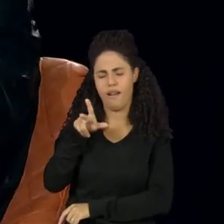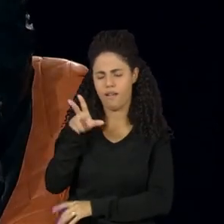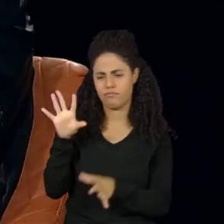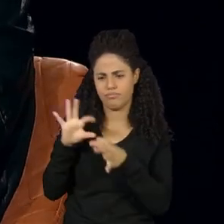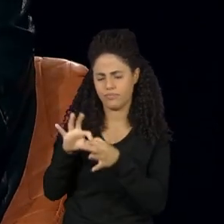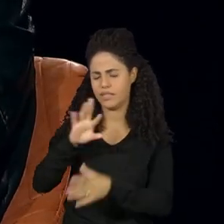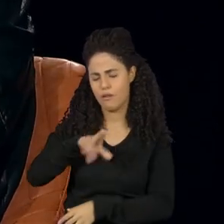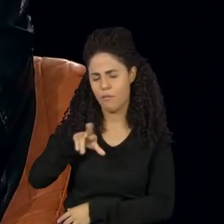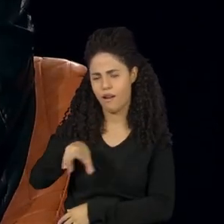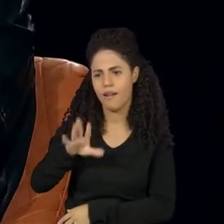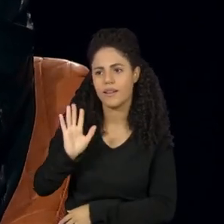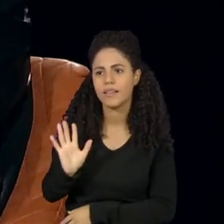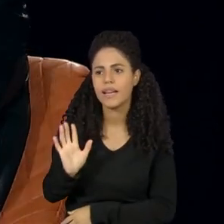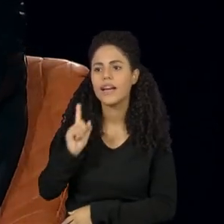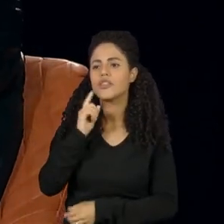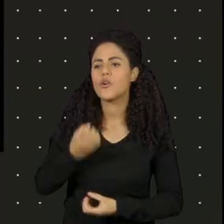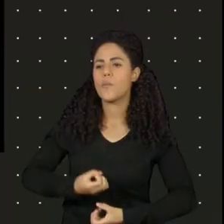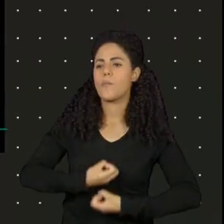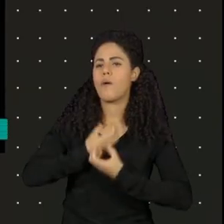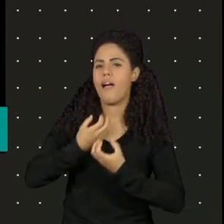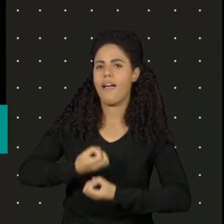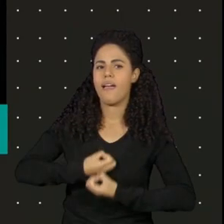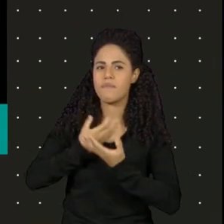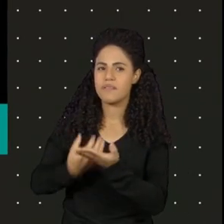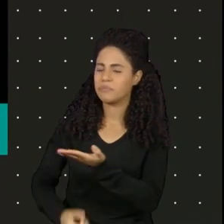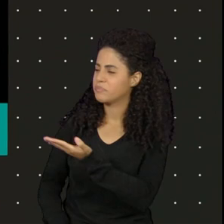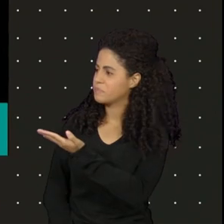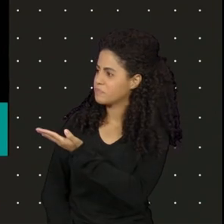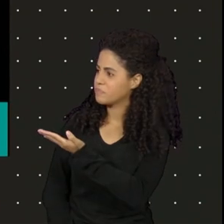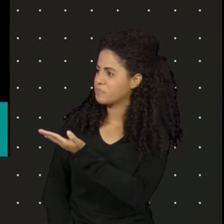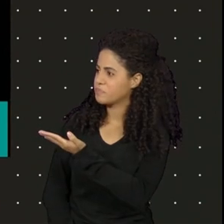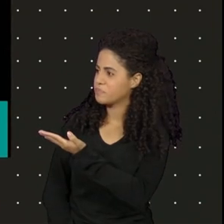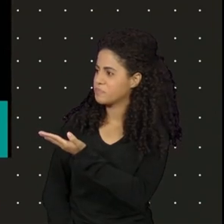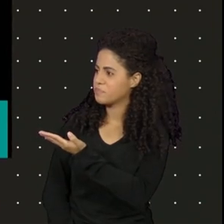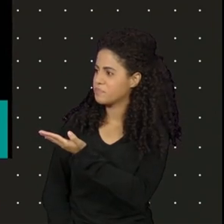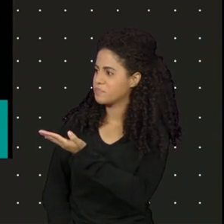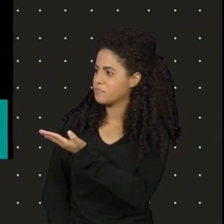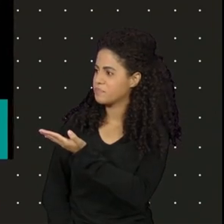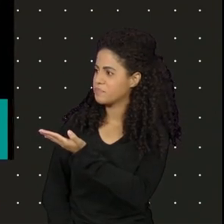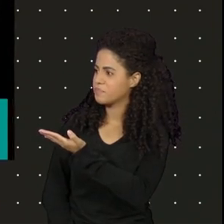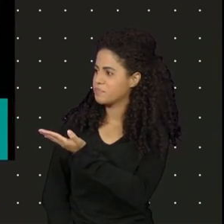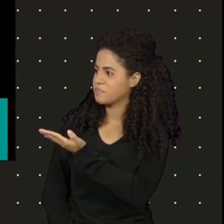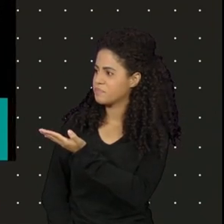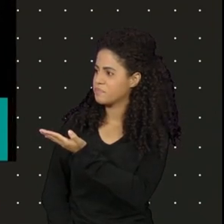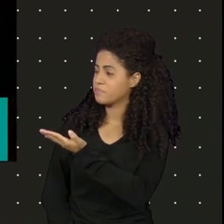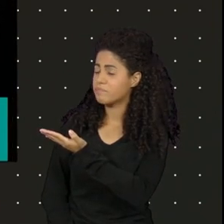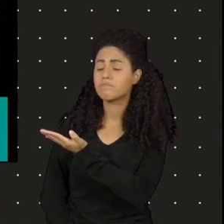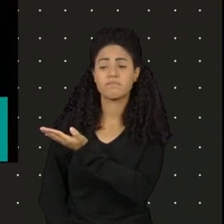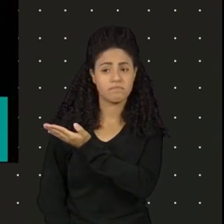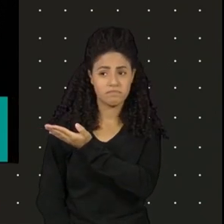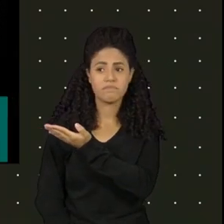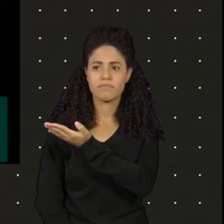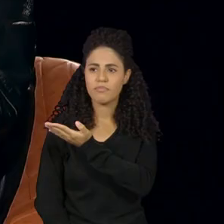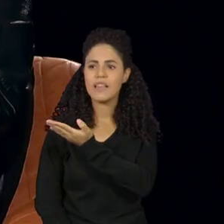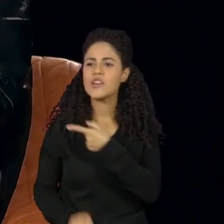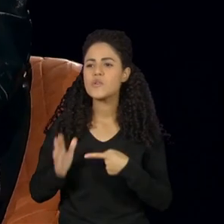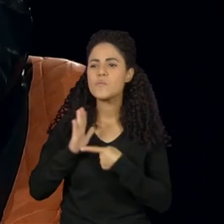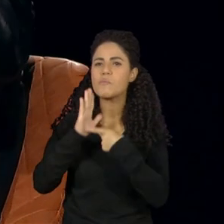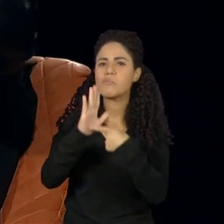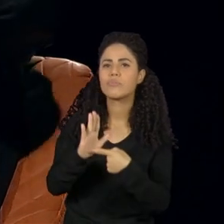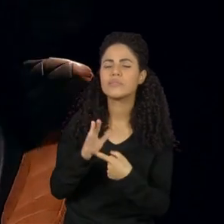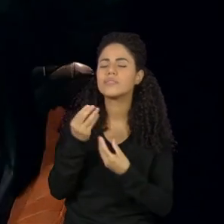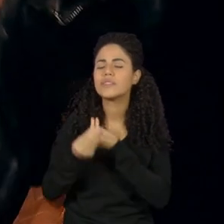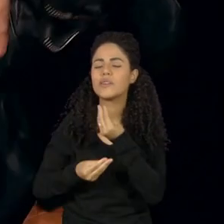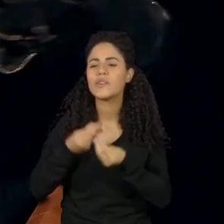o um poema do Lawrence Ferlinghetti, que é um poeta beat. Tem um poema chamado Obrigado, do Bicho Louco, que ele fala,